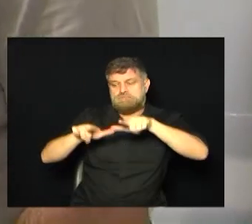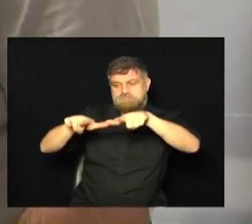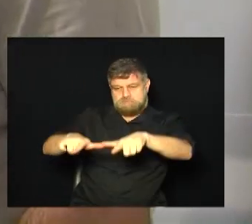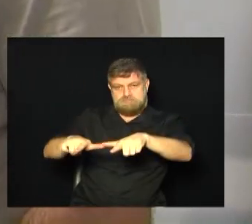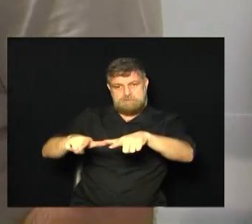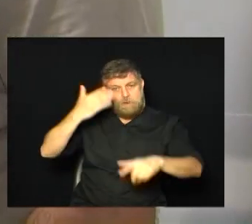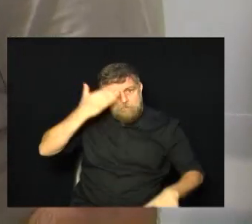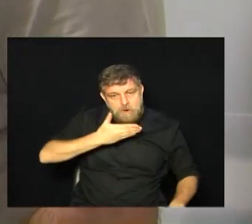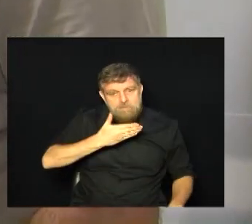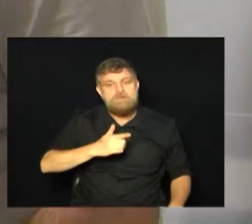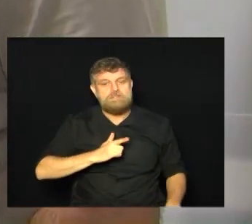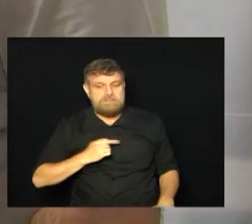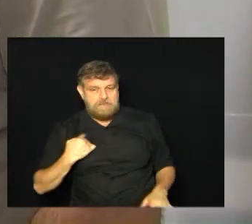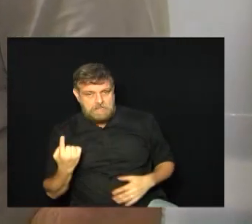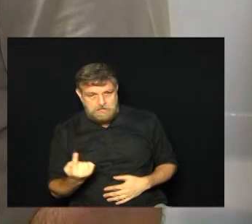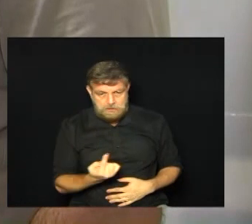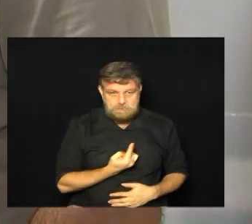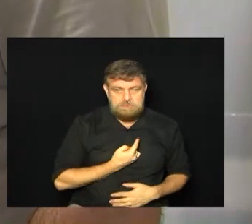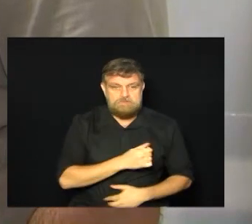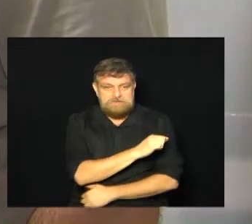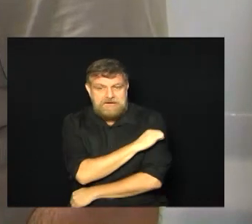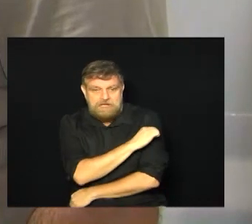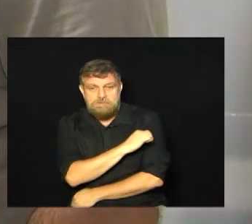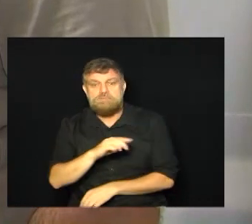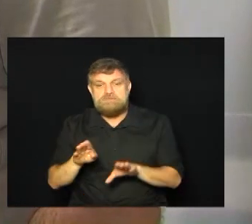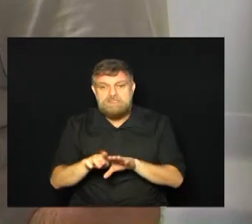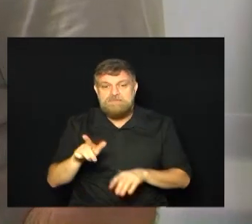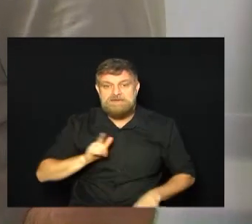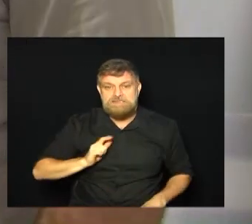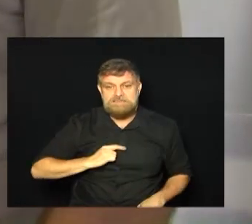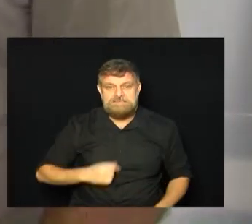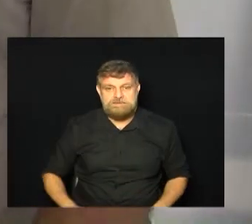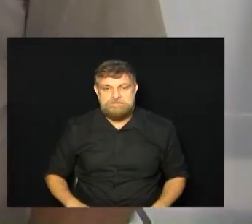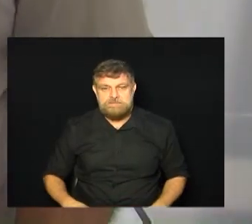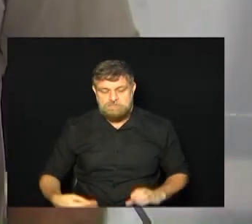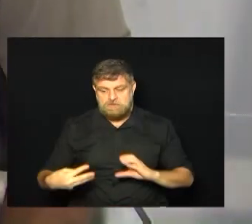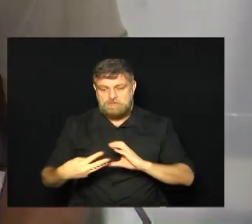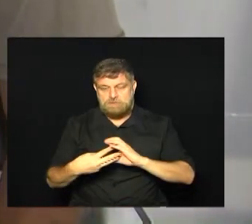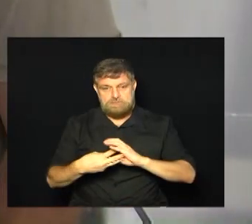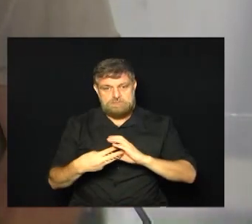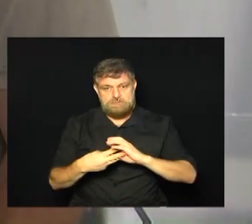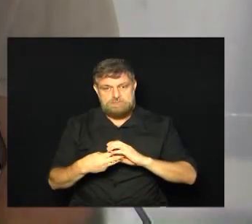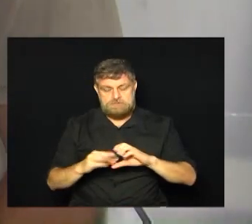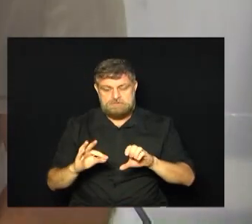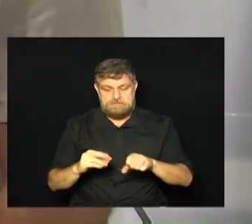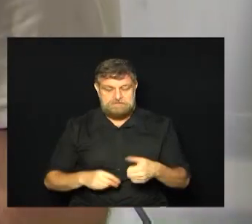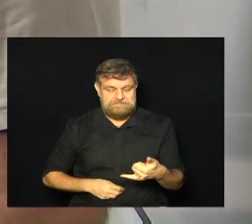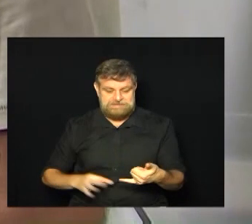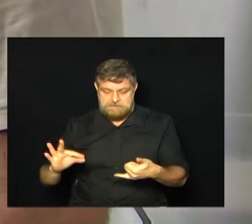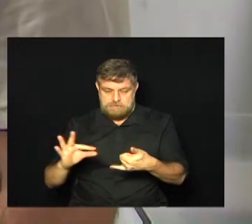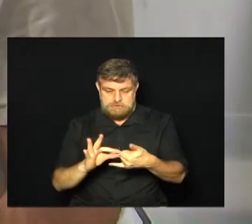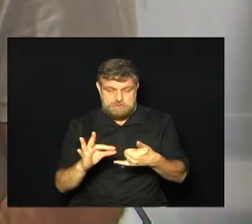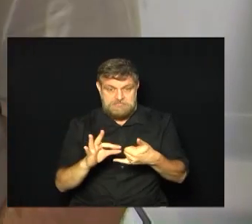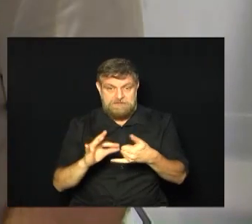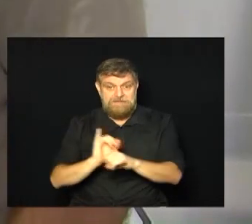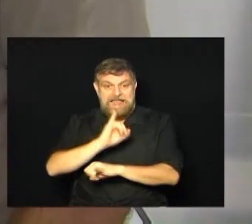Perfeito. Além disso, os nossos alunos eles estão recebendo o chip de internet, para o caso de ter necessidade de ter aula remota.